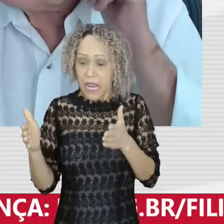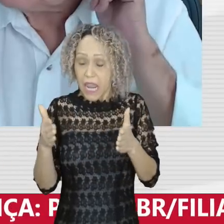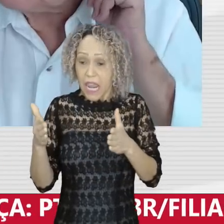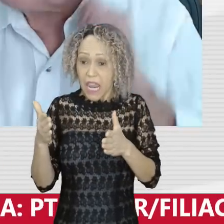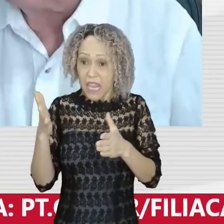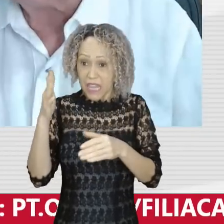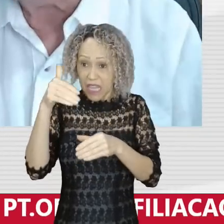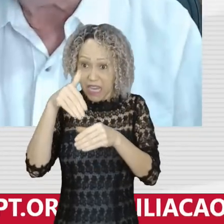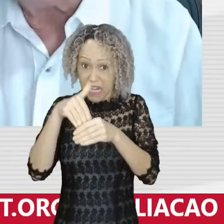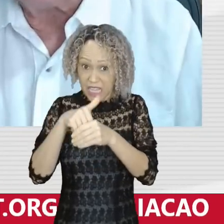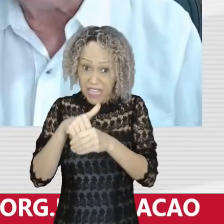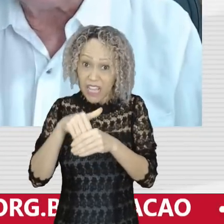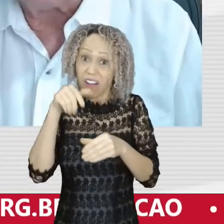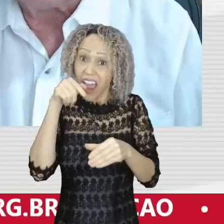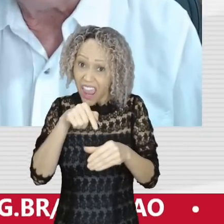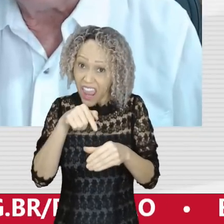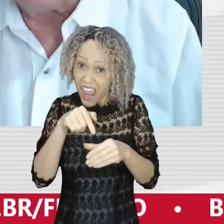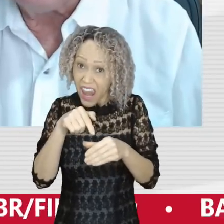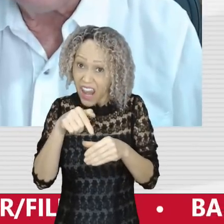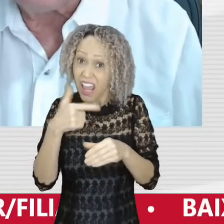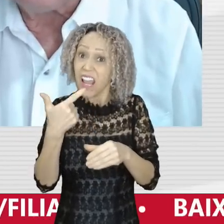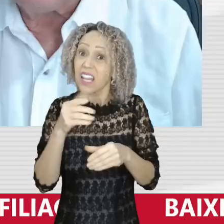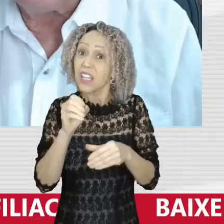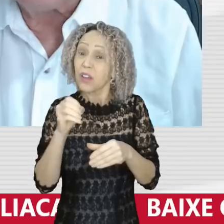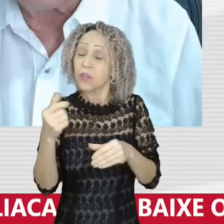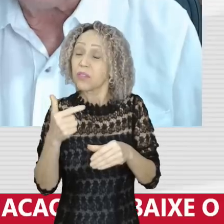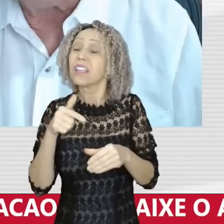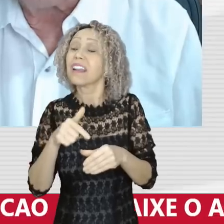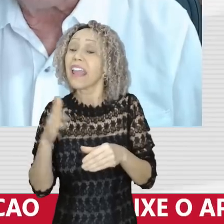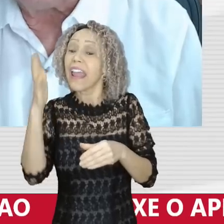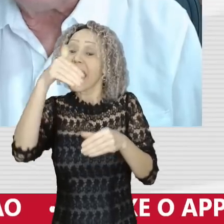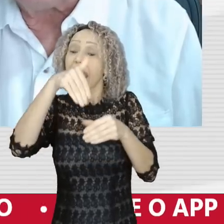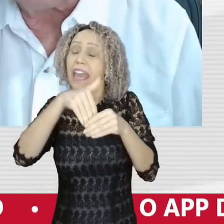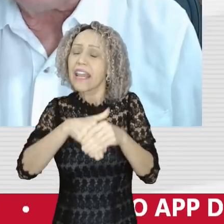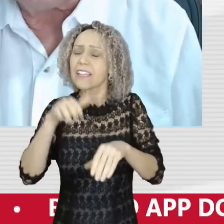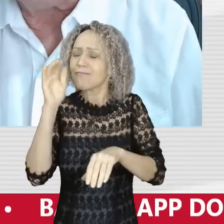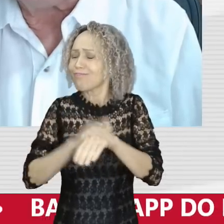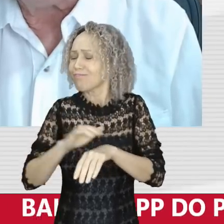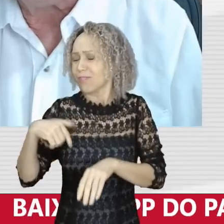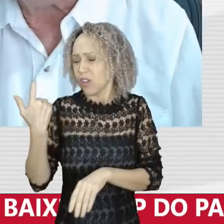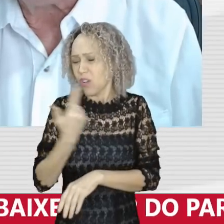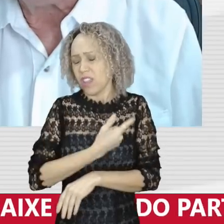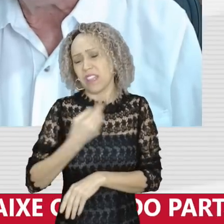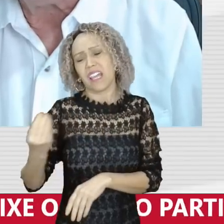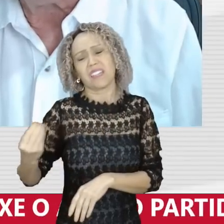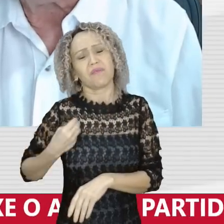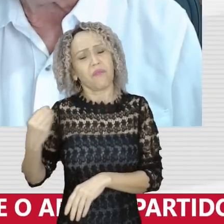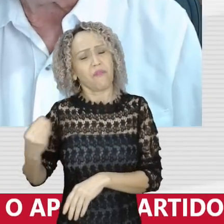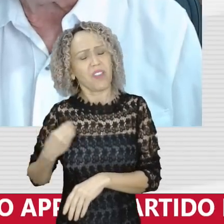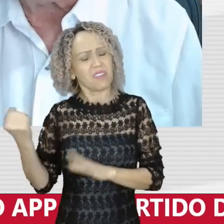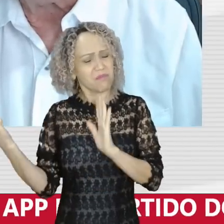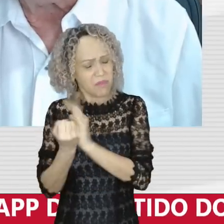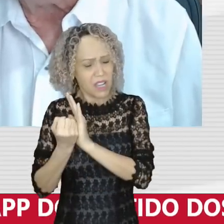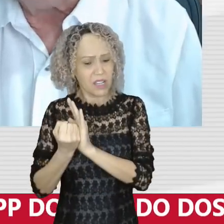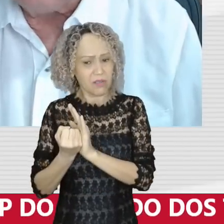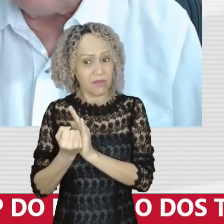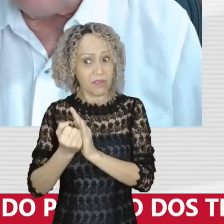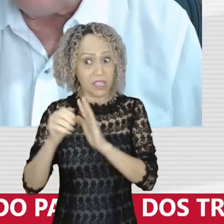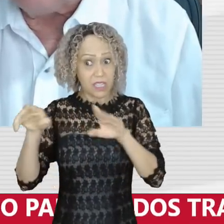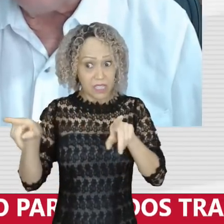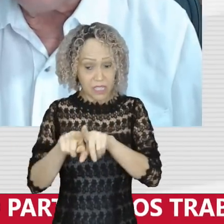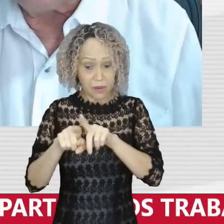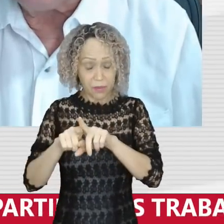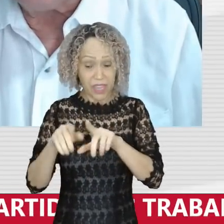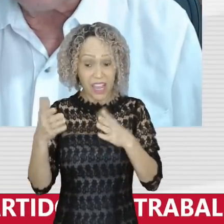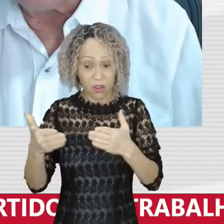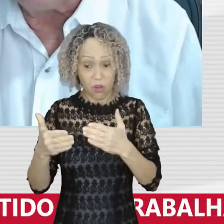a posse das nossas vidas, porque é a partir daí que nós poderemos ter um outro Brasil. Então, antes a gente